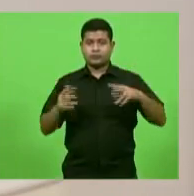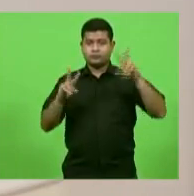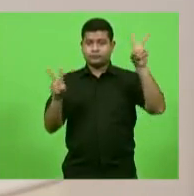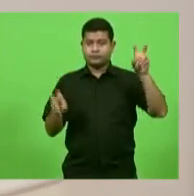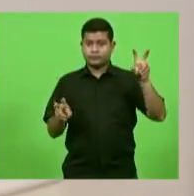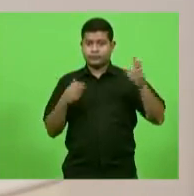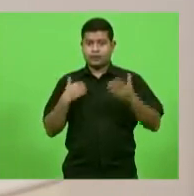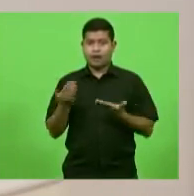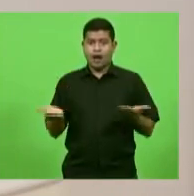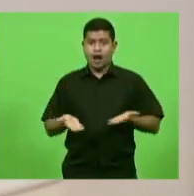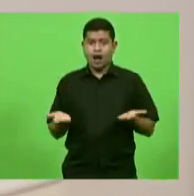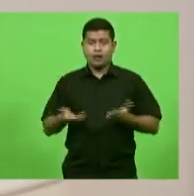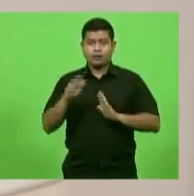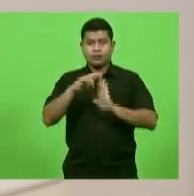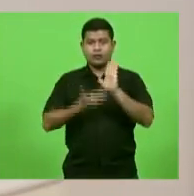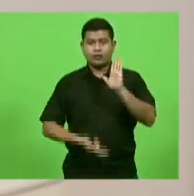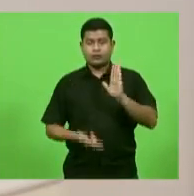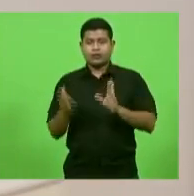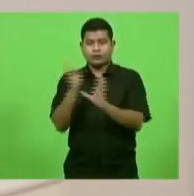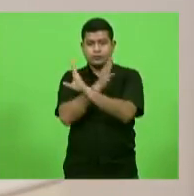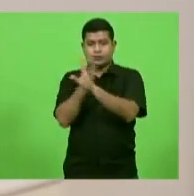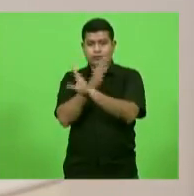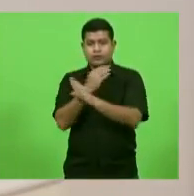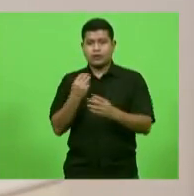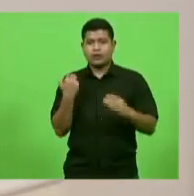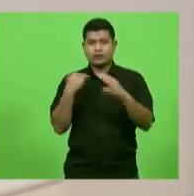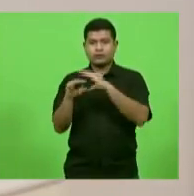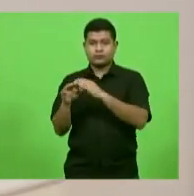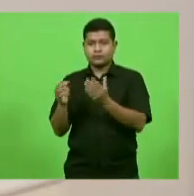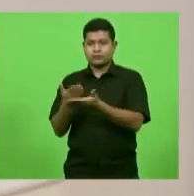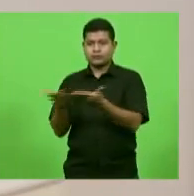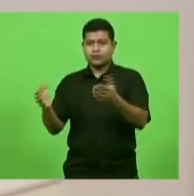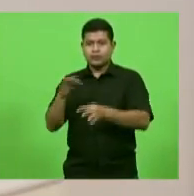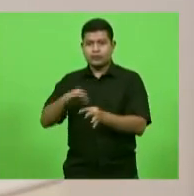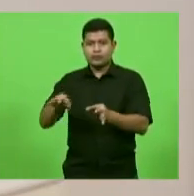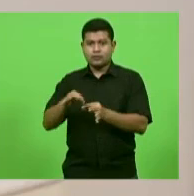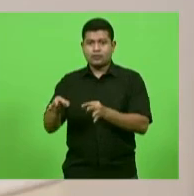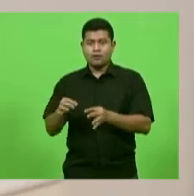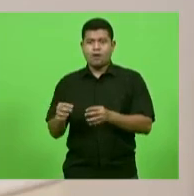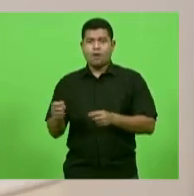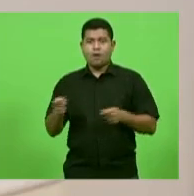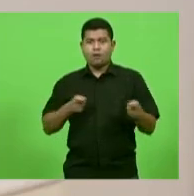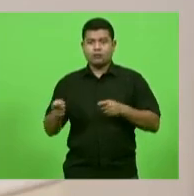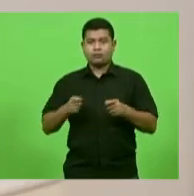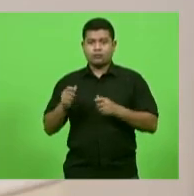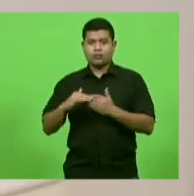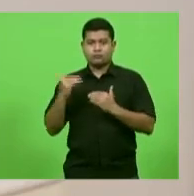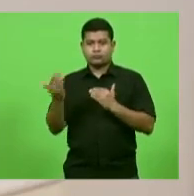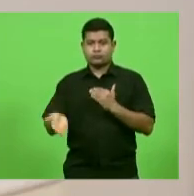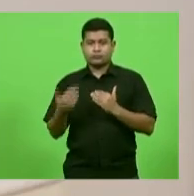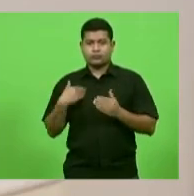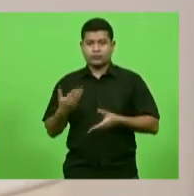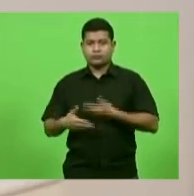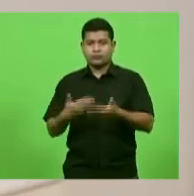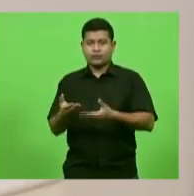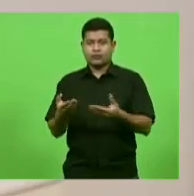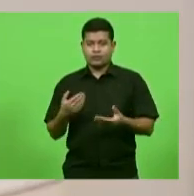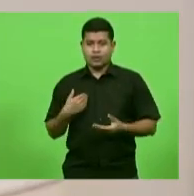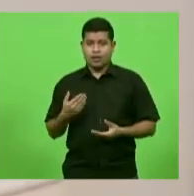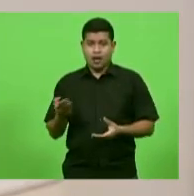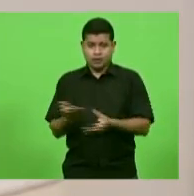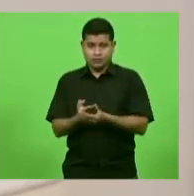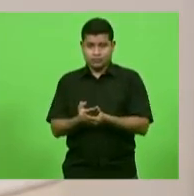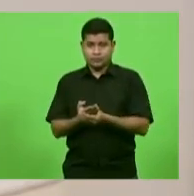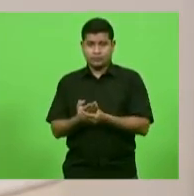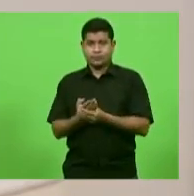dessa investigação preliminar foram entregues aos órgãos de controle externo e o processo que tramita em sigilo encontra-se